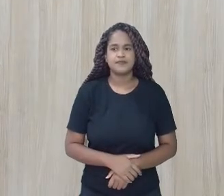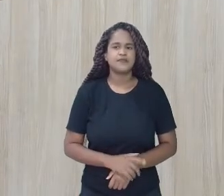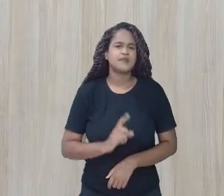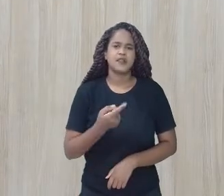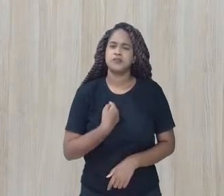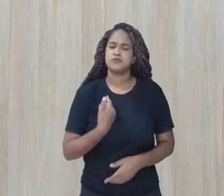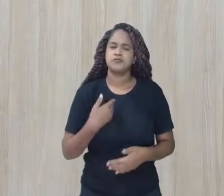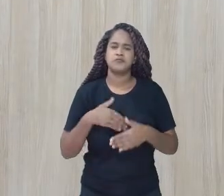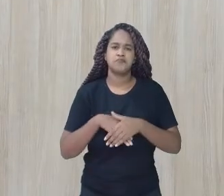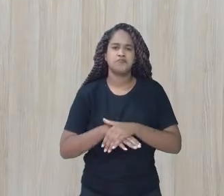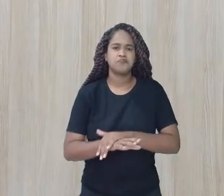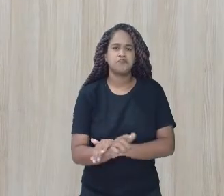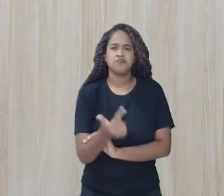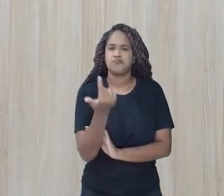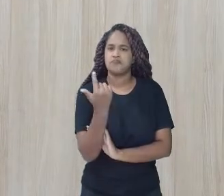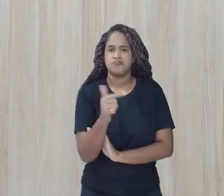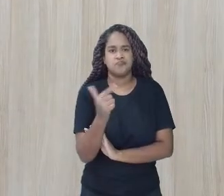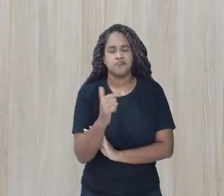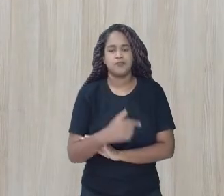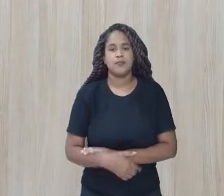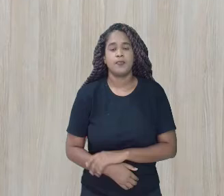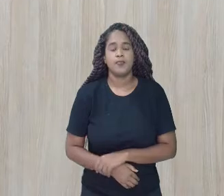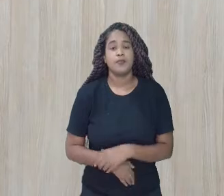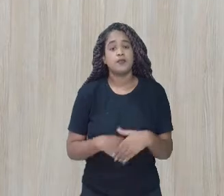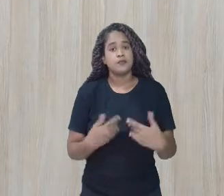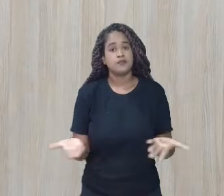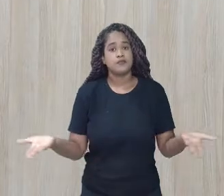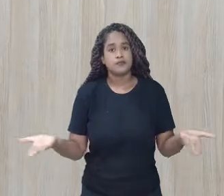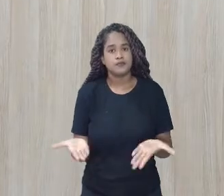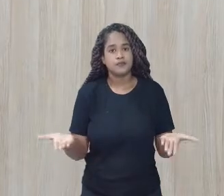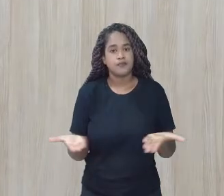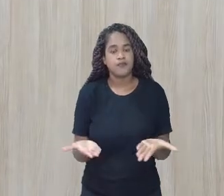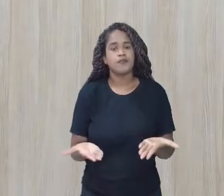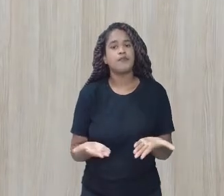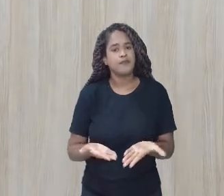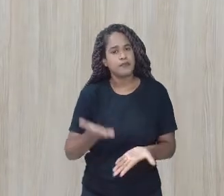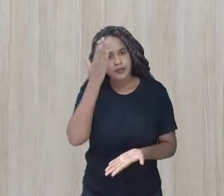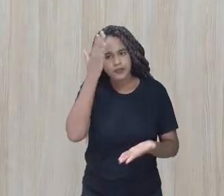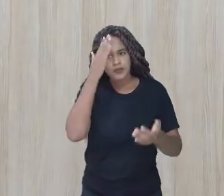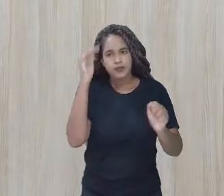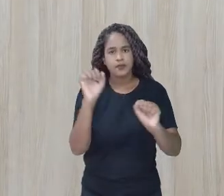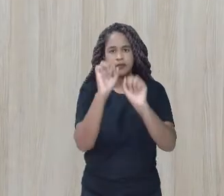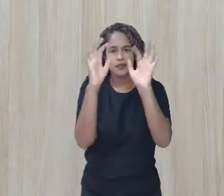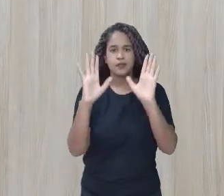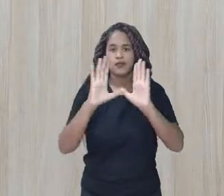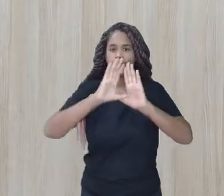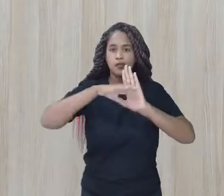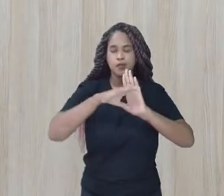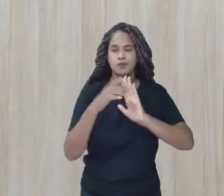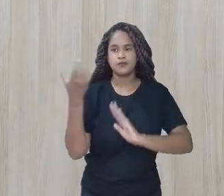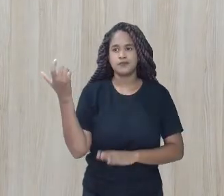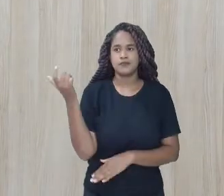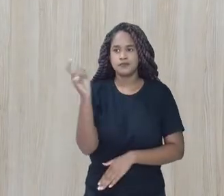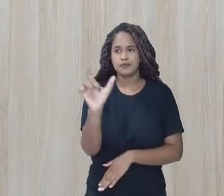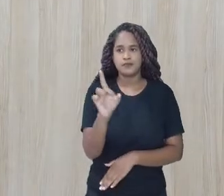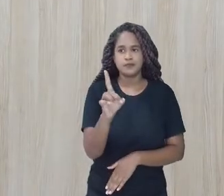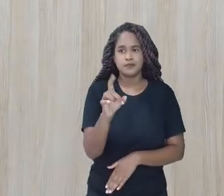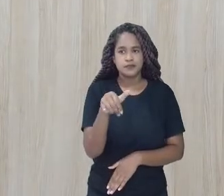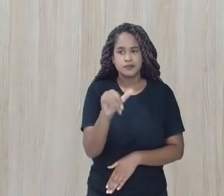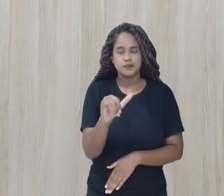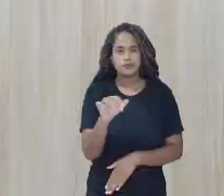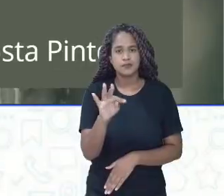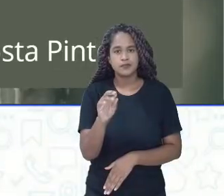não costuma usar no dia a dia. Então a gente vai ver mais ou menos o que significa o conceito associado à